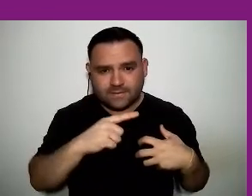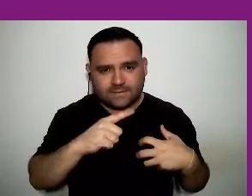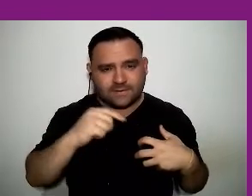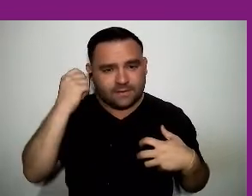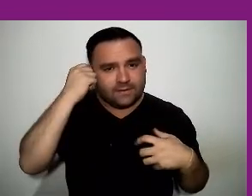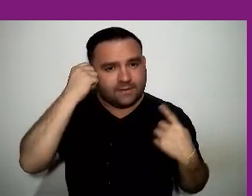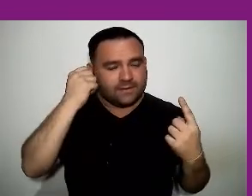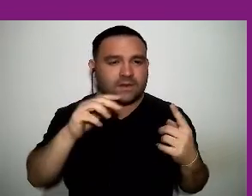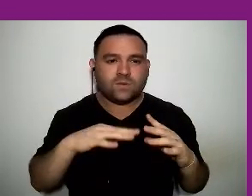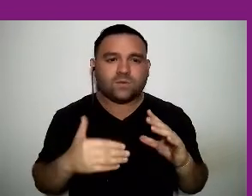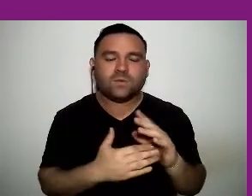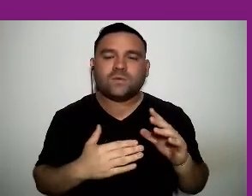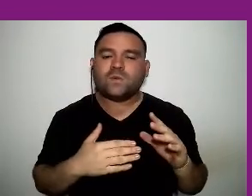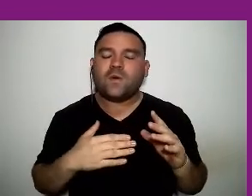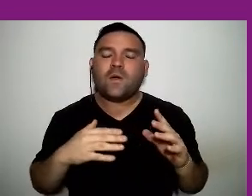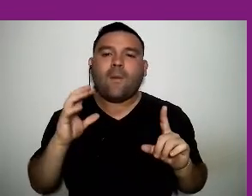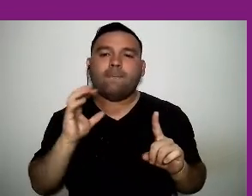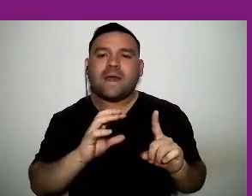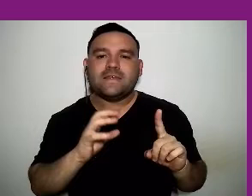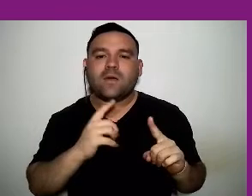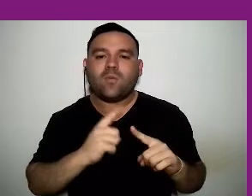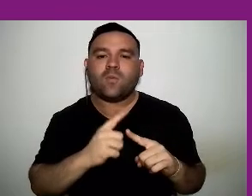na verdade, essas pressões é para você